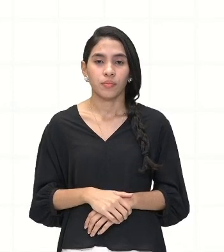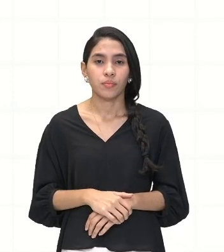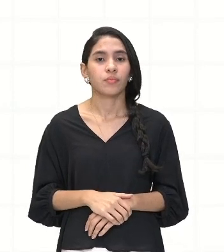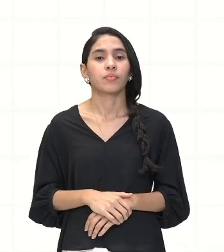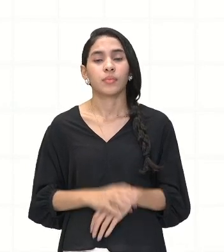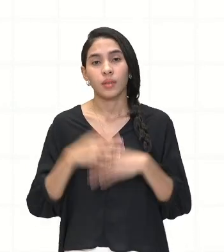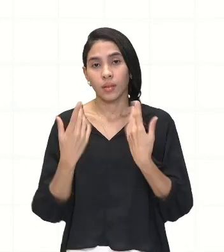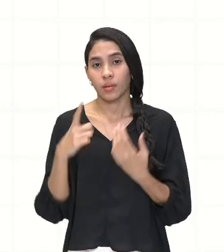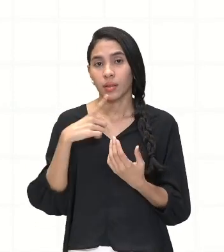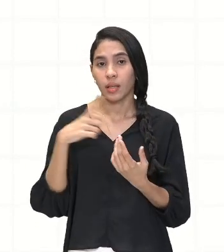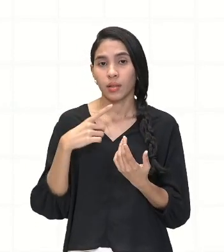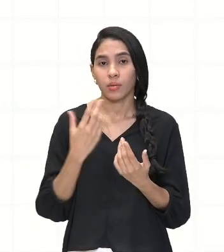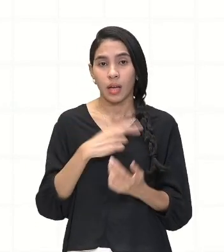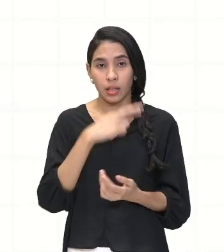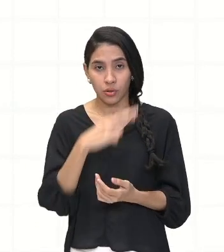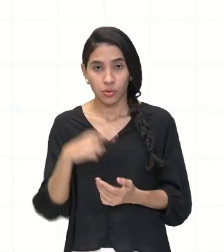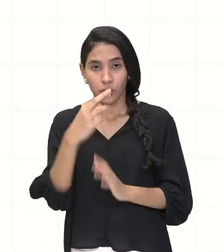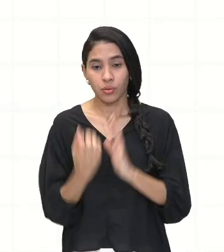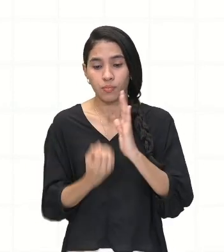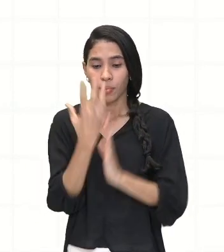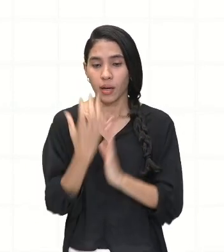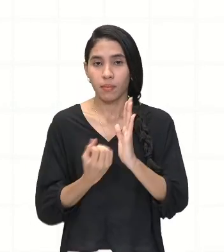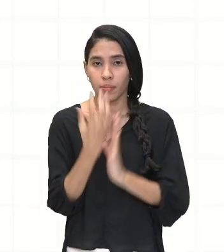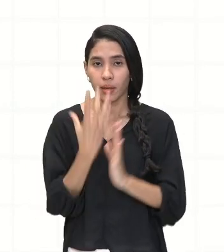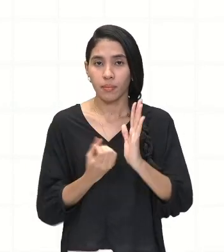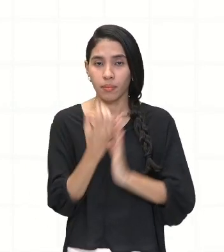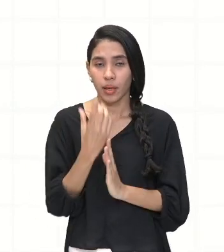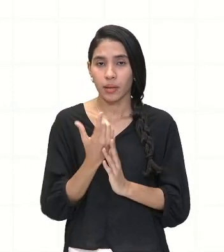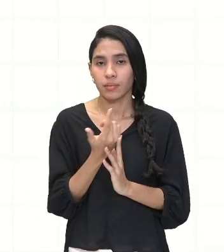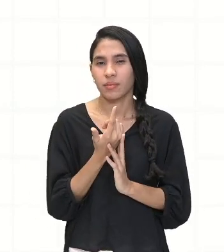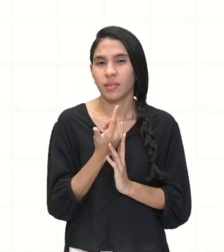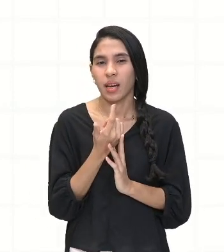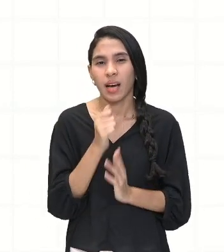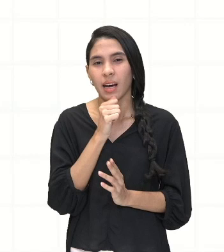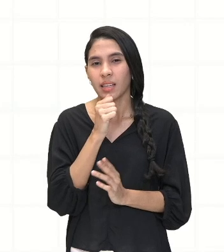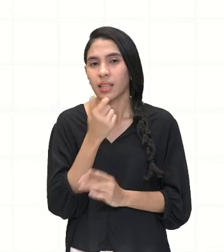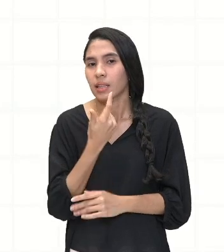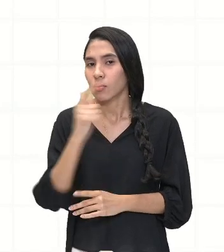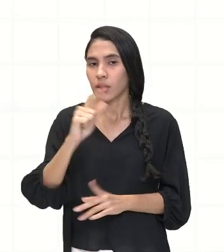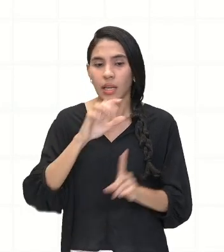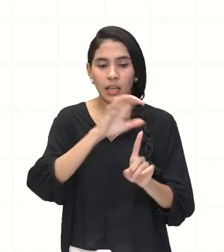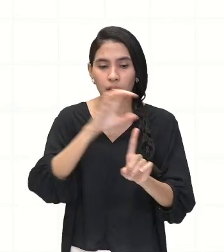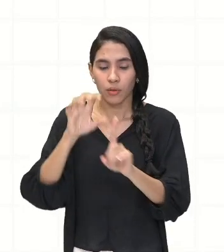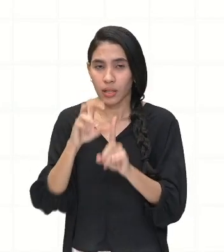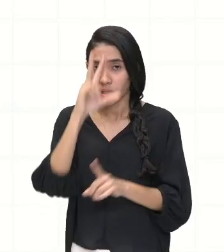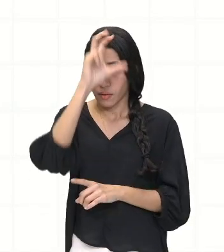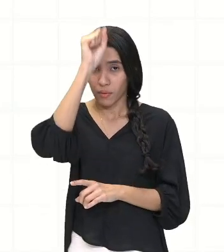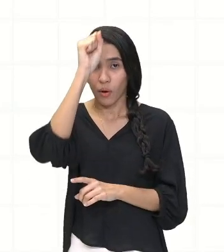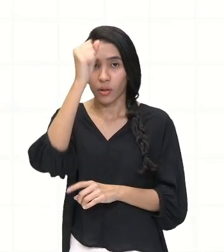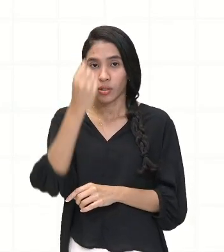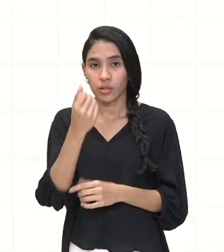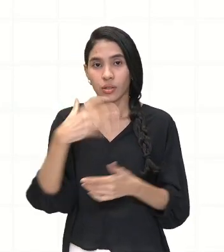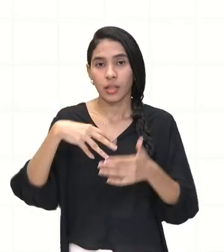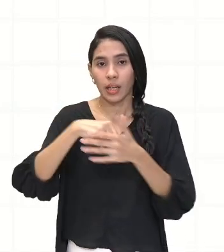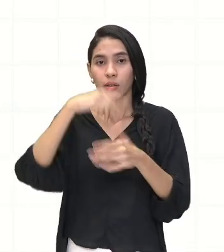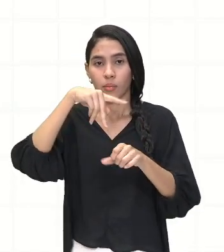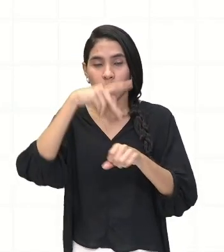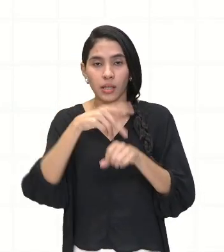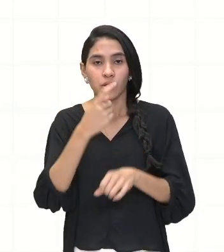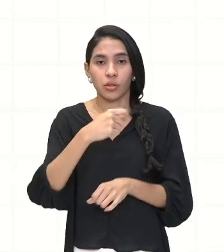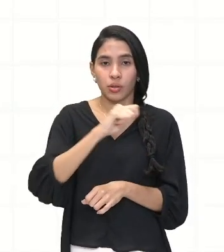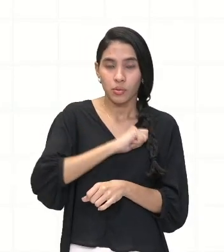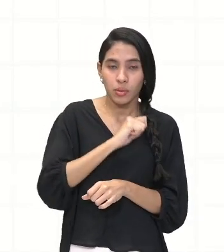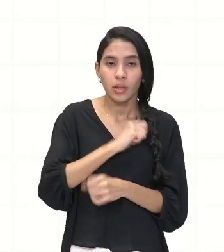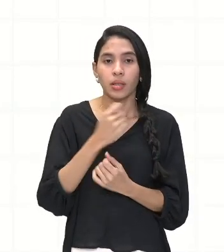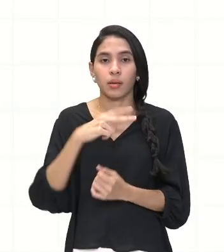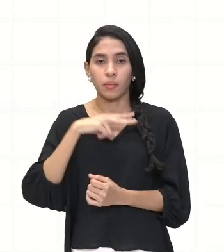das religiões protestantes não terem grande influência em Portugal e Espanha, mas esses reis, eles